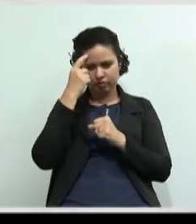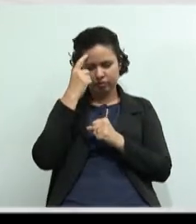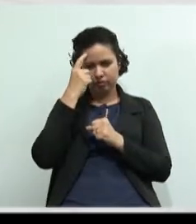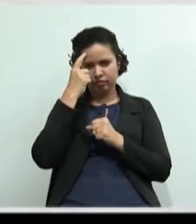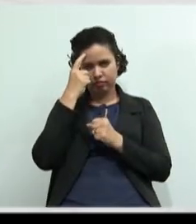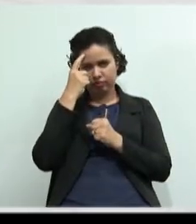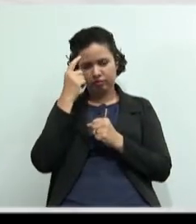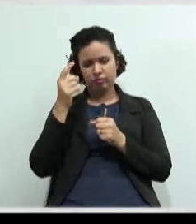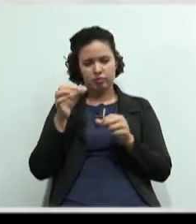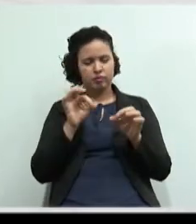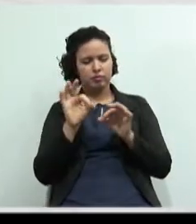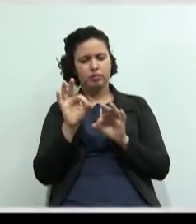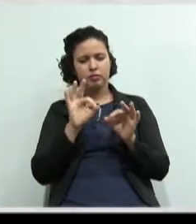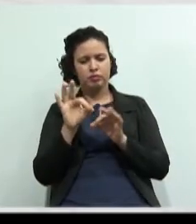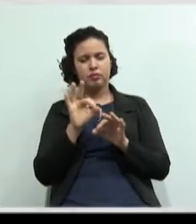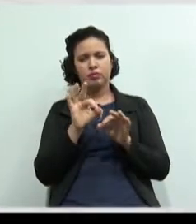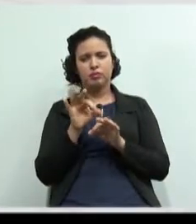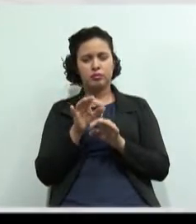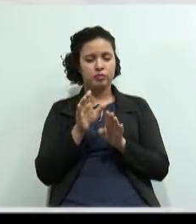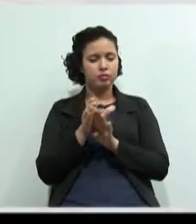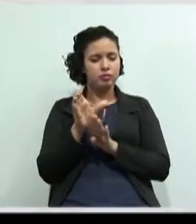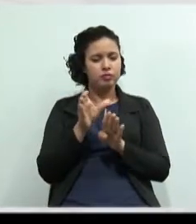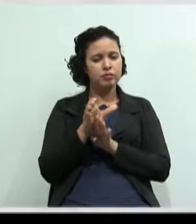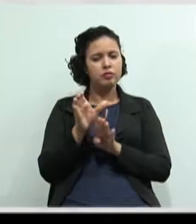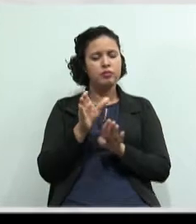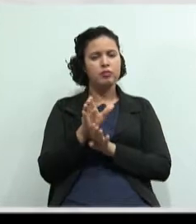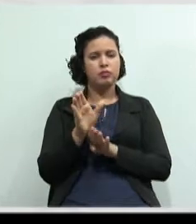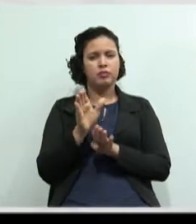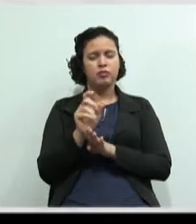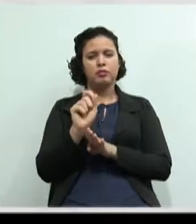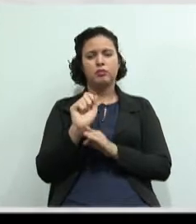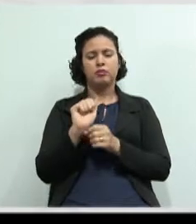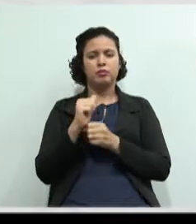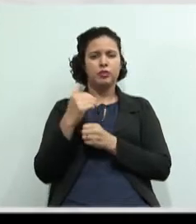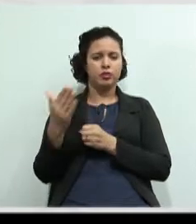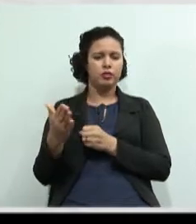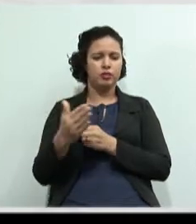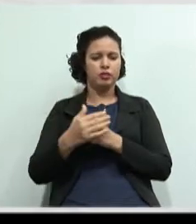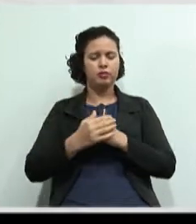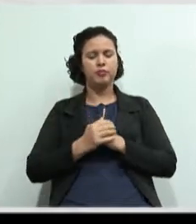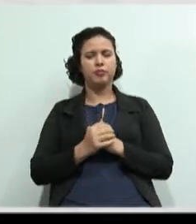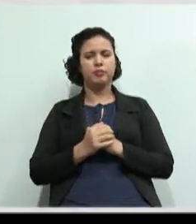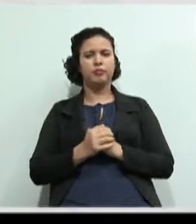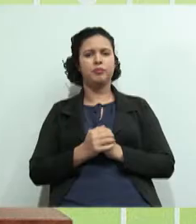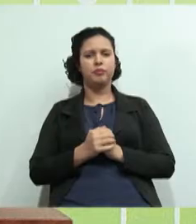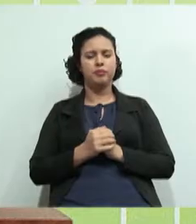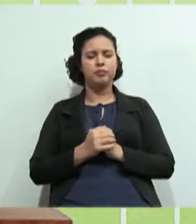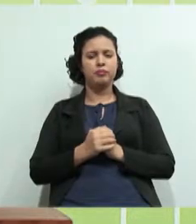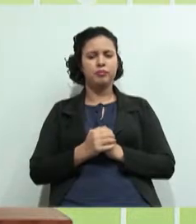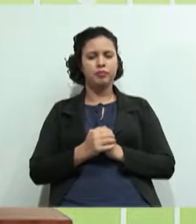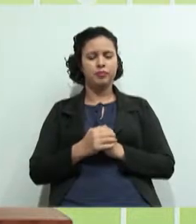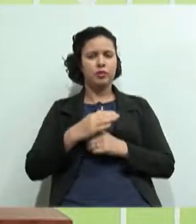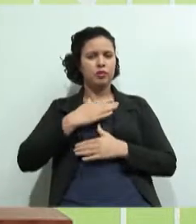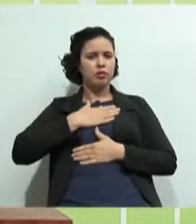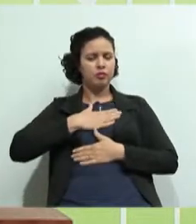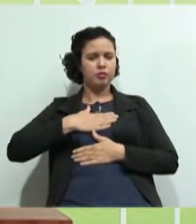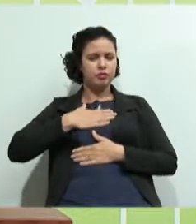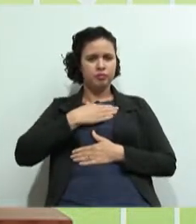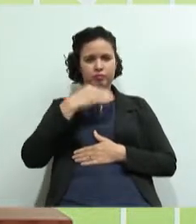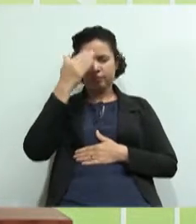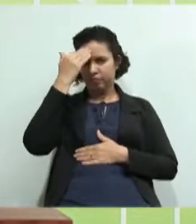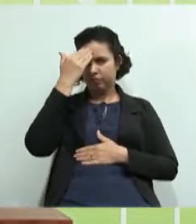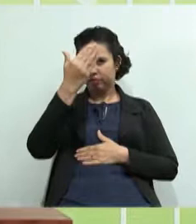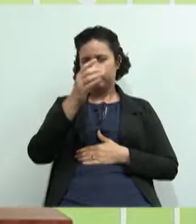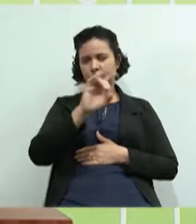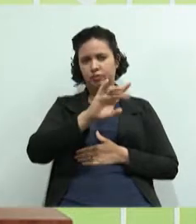também o planejamento orientado para o exterior. Meus queridos, eu gostaria de agradecer muito a presença de